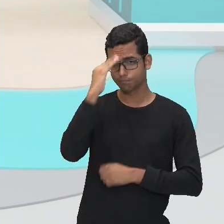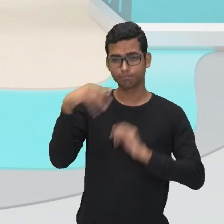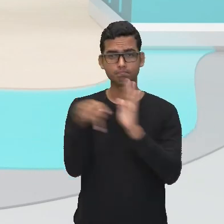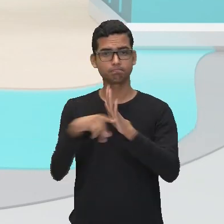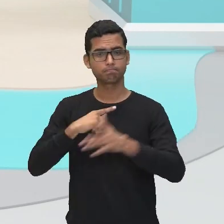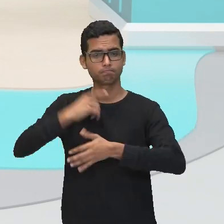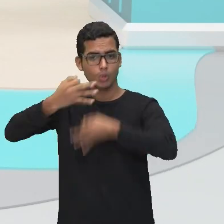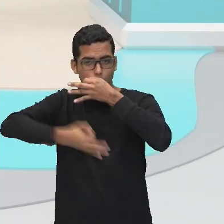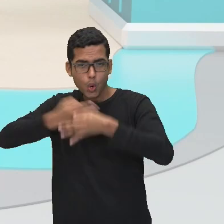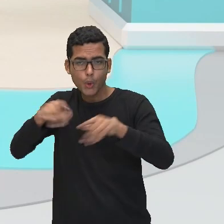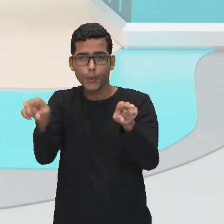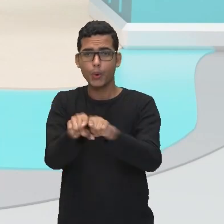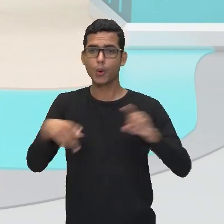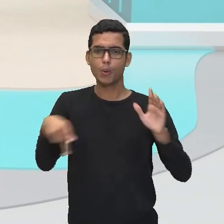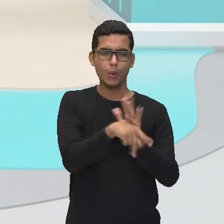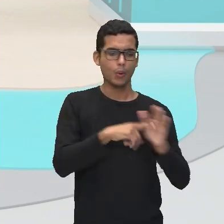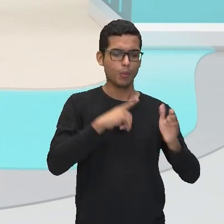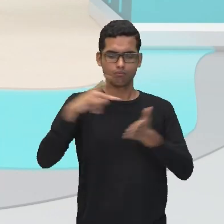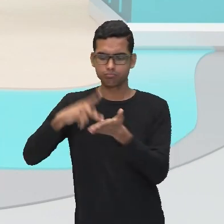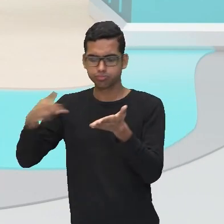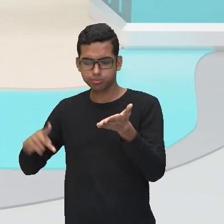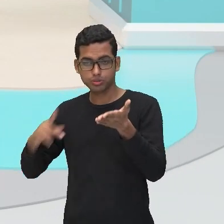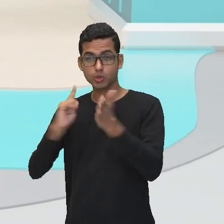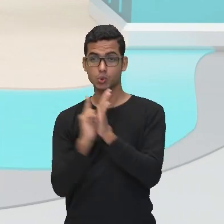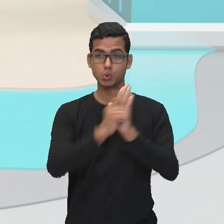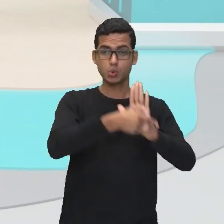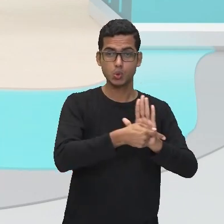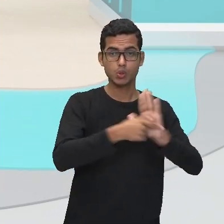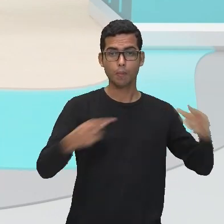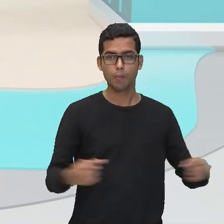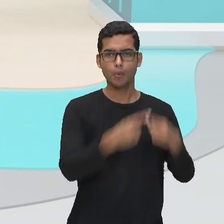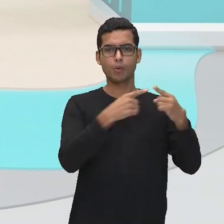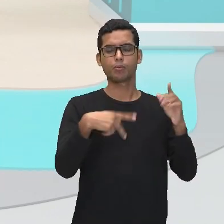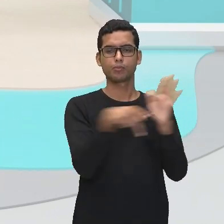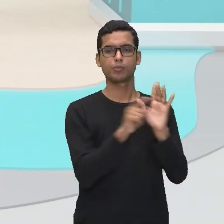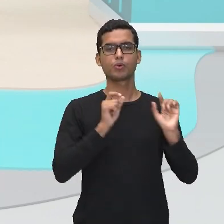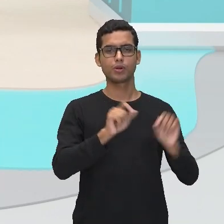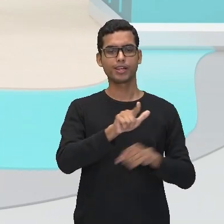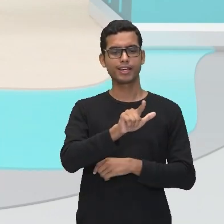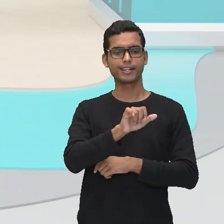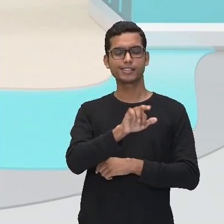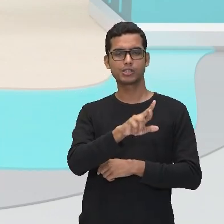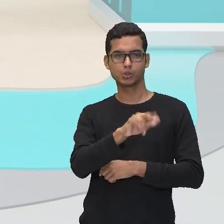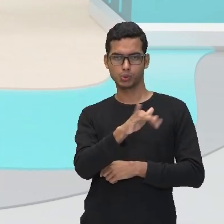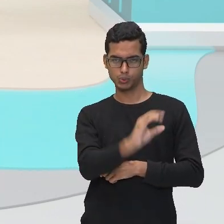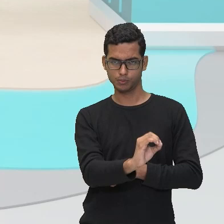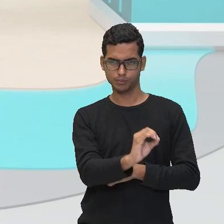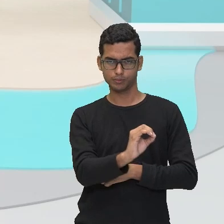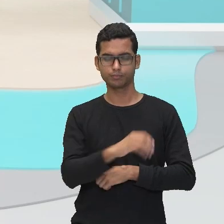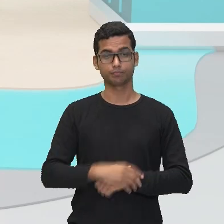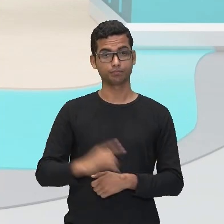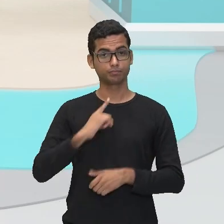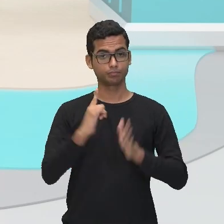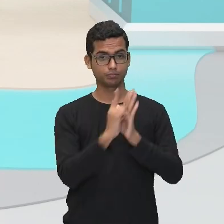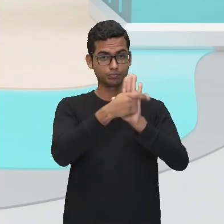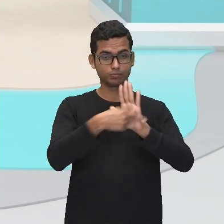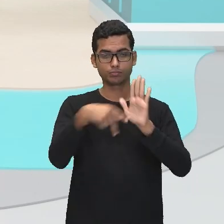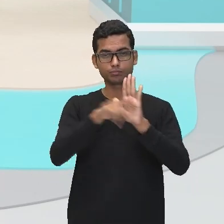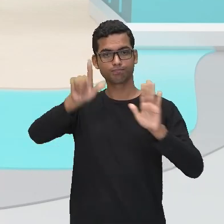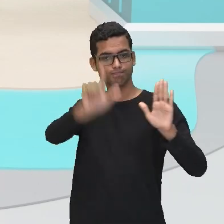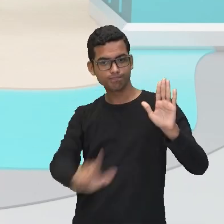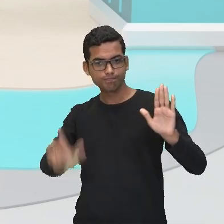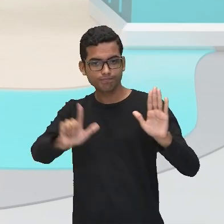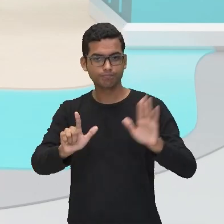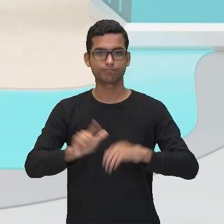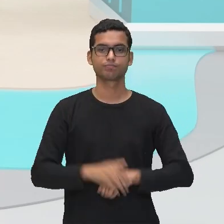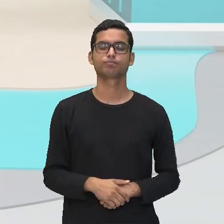o poema pertence ao gênero lírico, né? A literatura tem gêneros literários, como, por exemplo, o